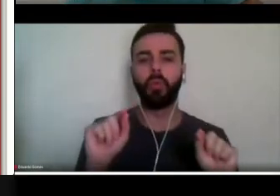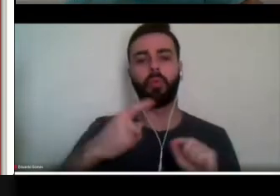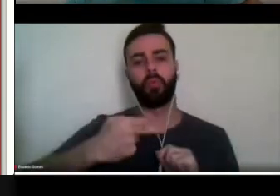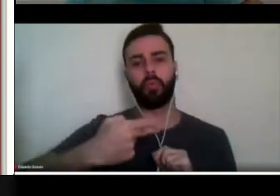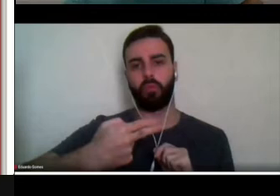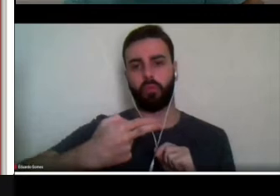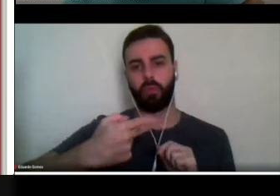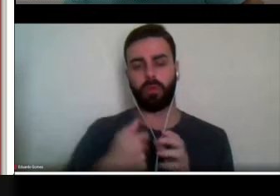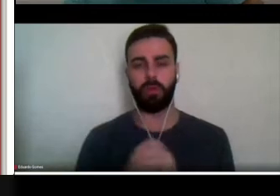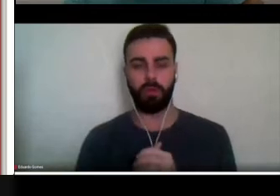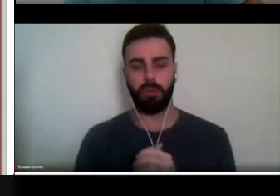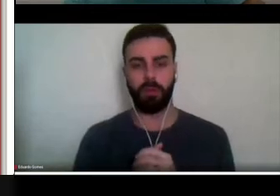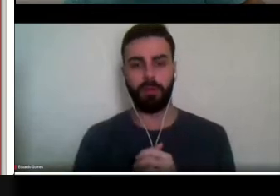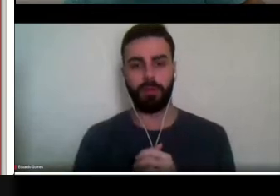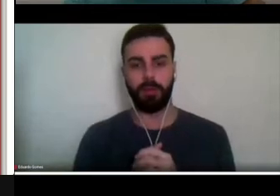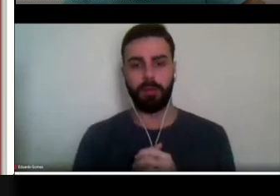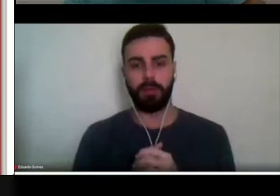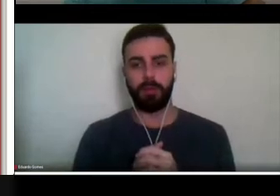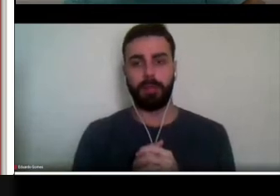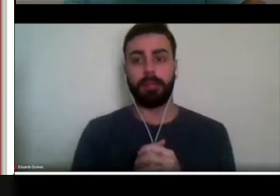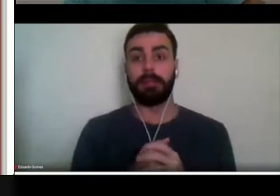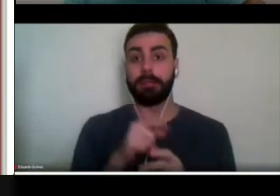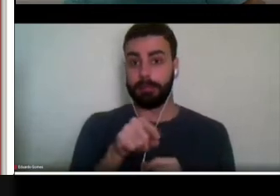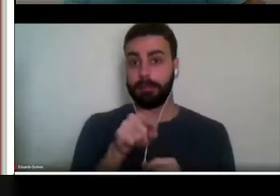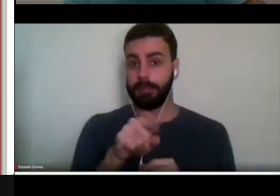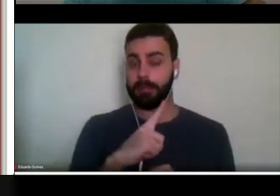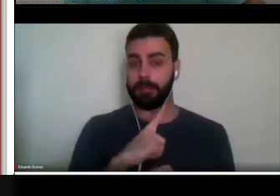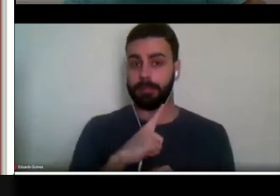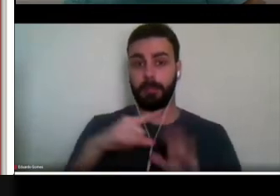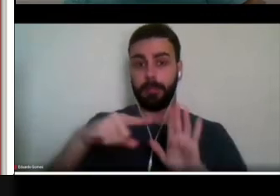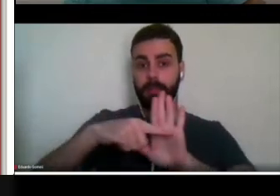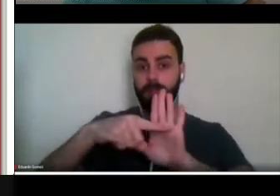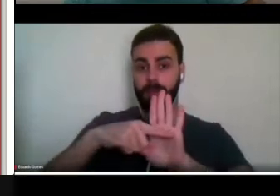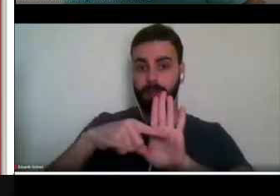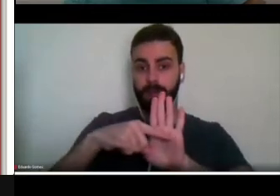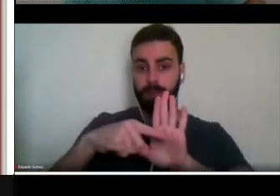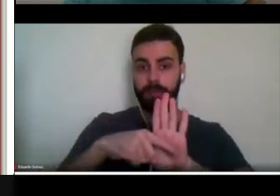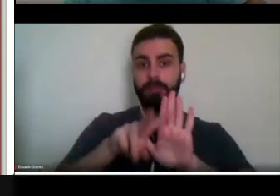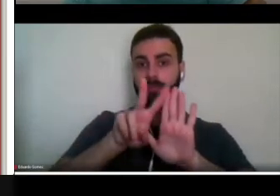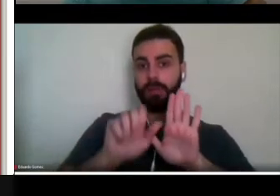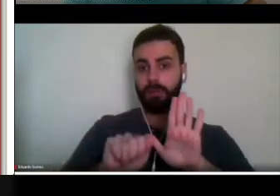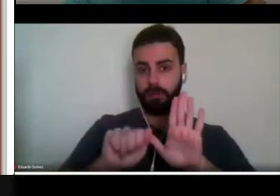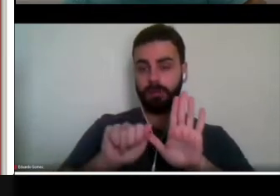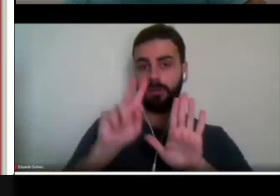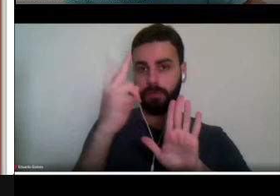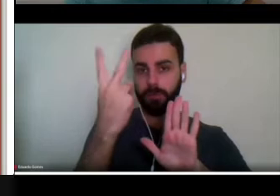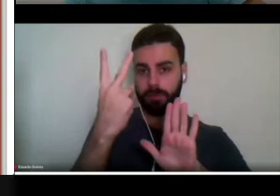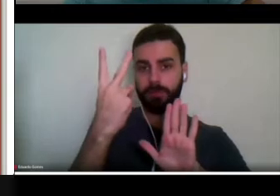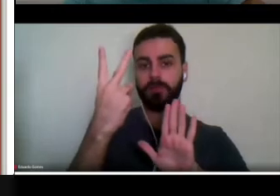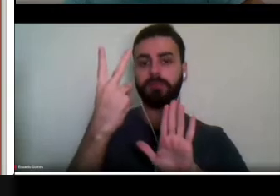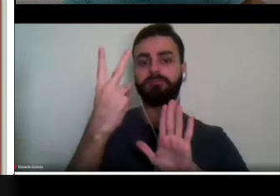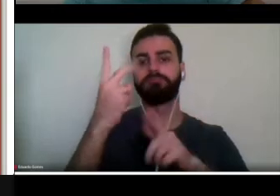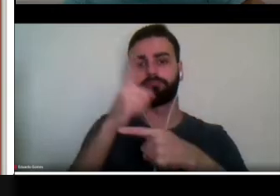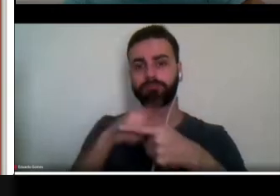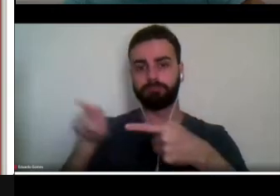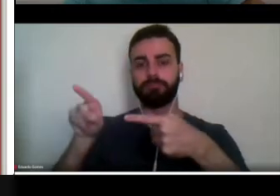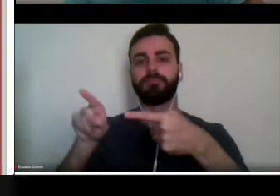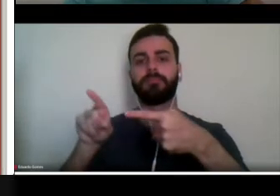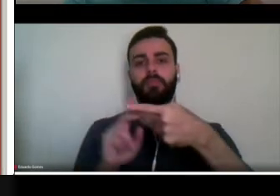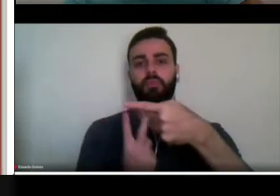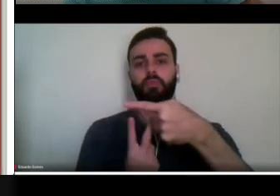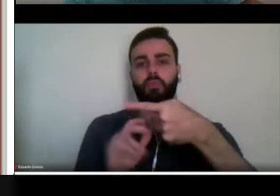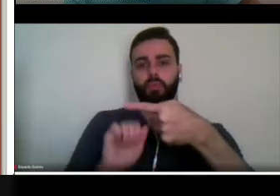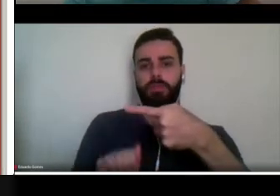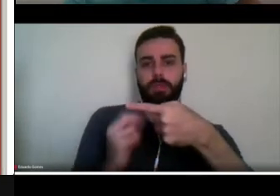ele é menos VA2 sobre 2A2. Agora, quem é